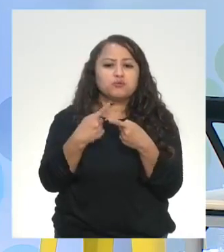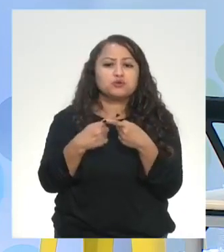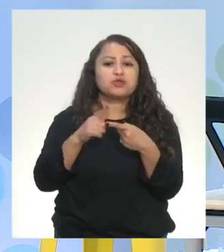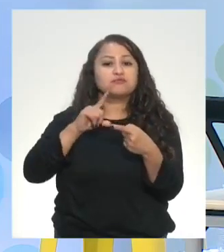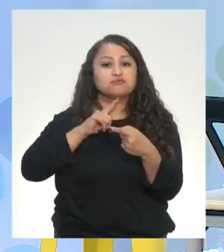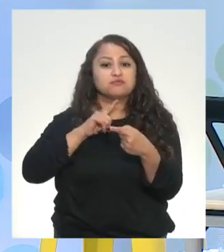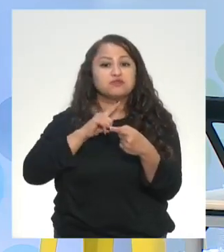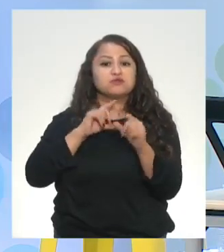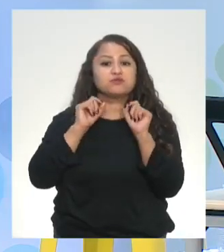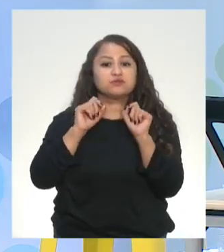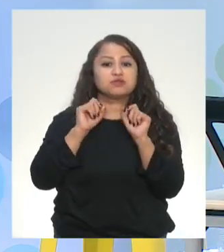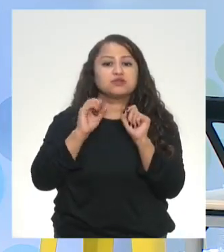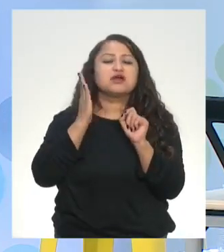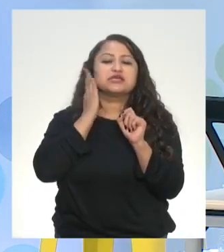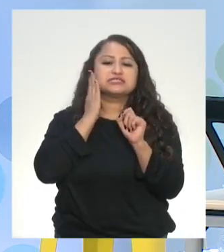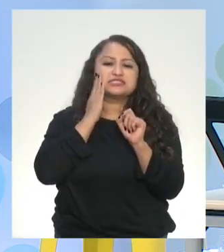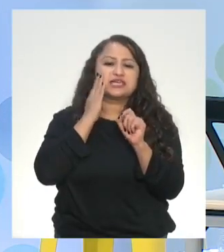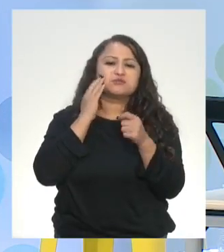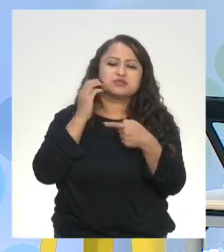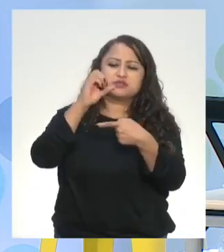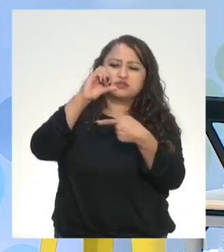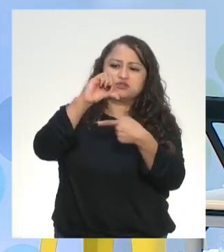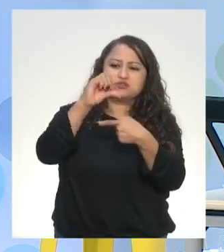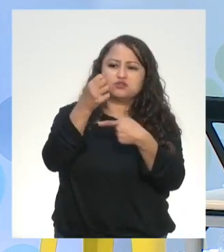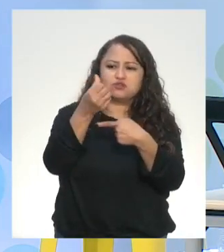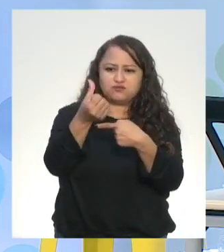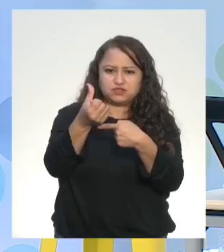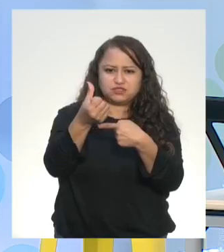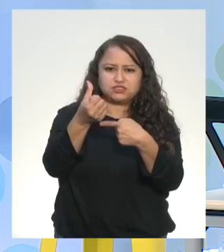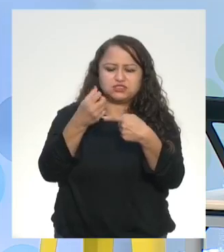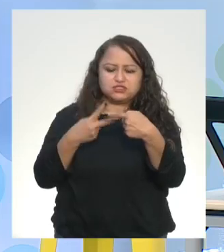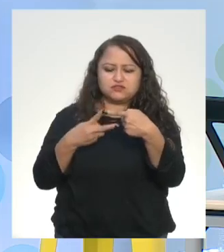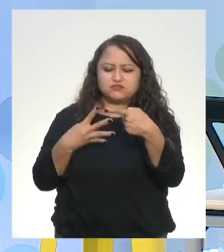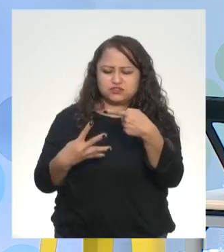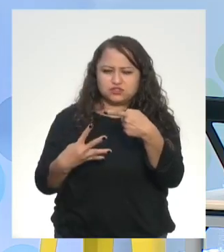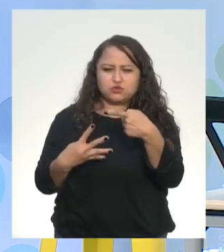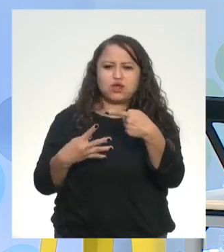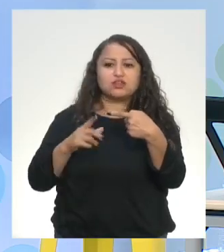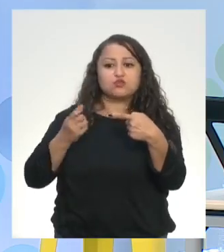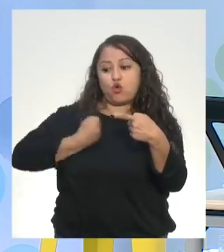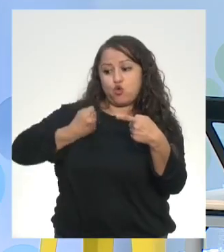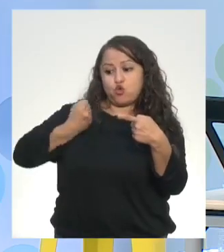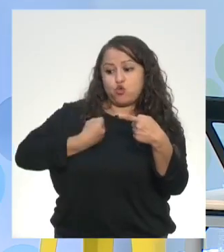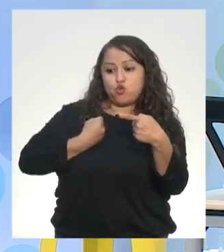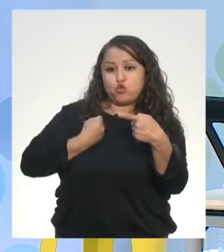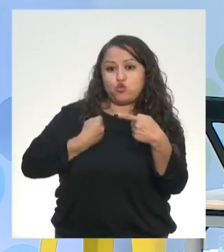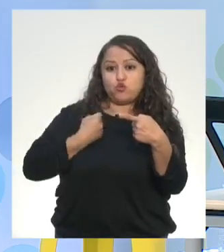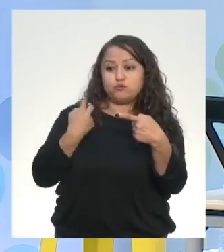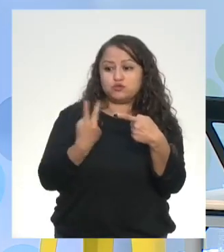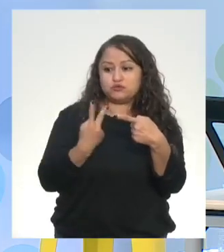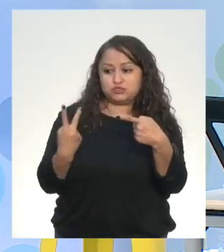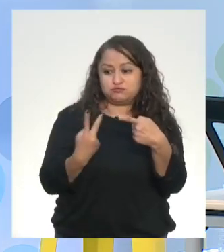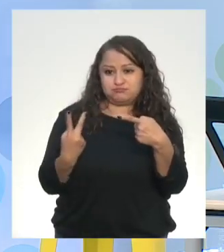96 vezes raiz de 3, dividido por, vou pegar o valor da área da figura